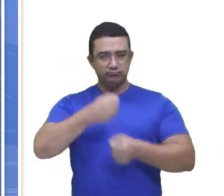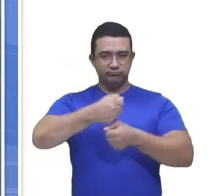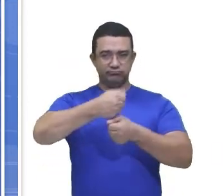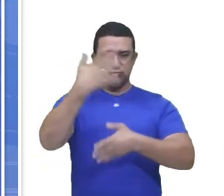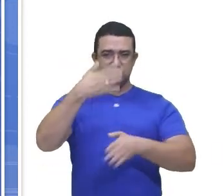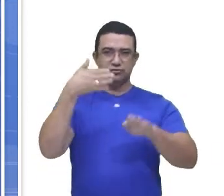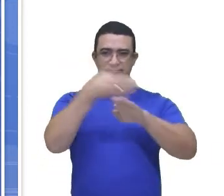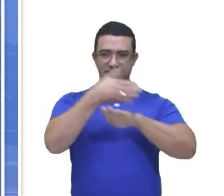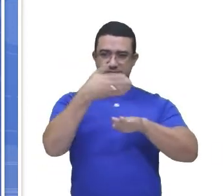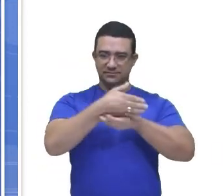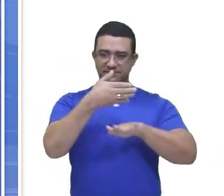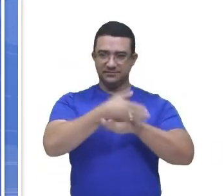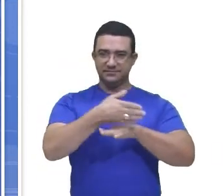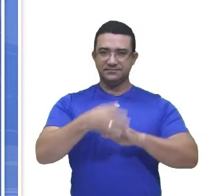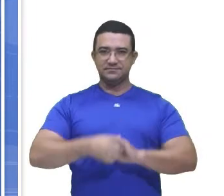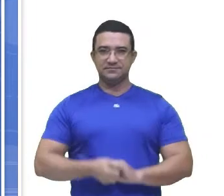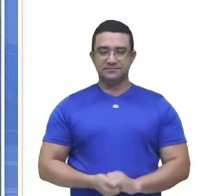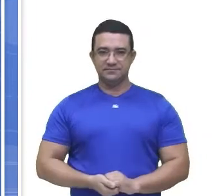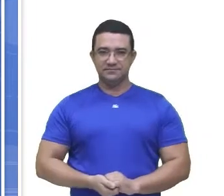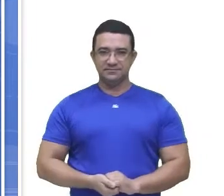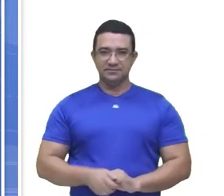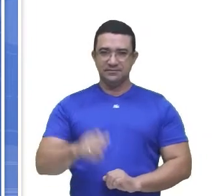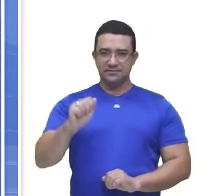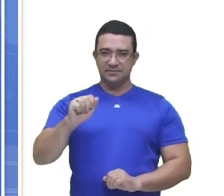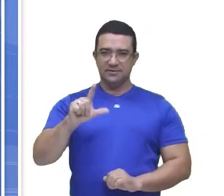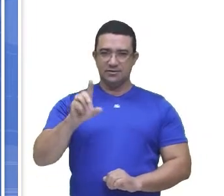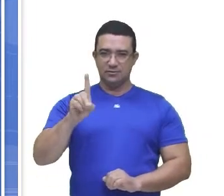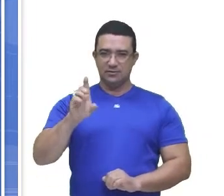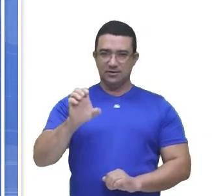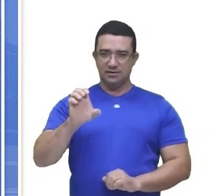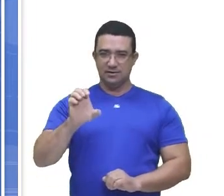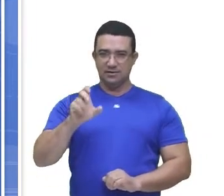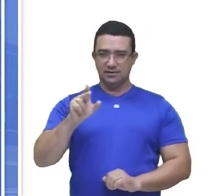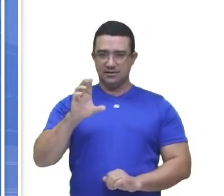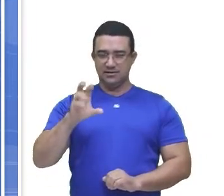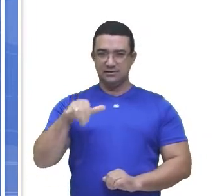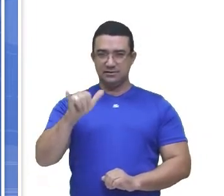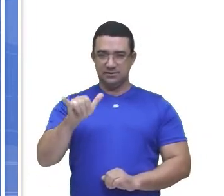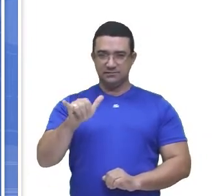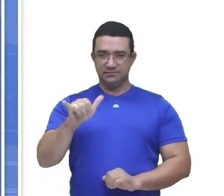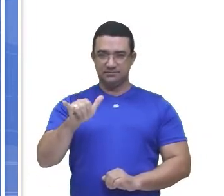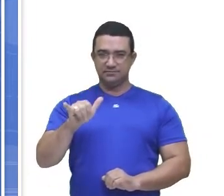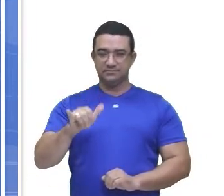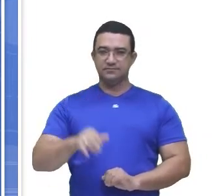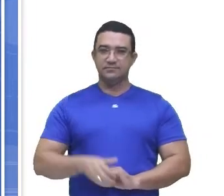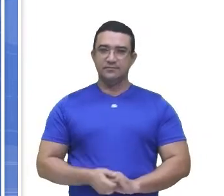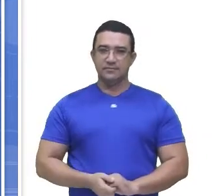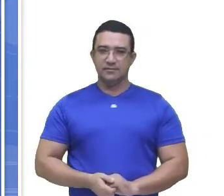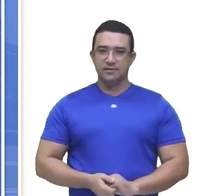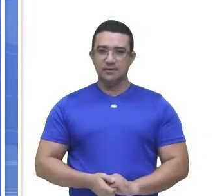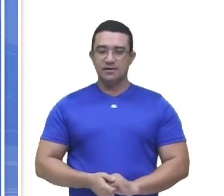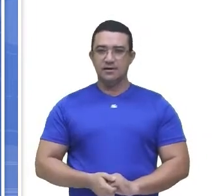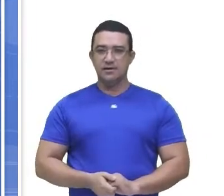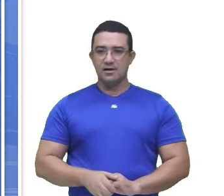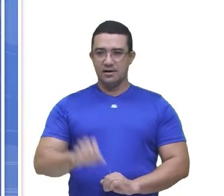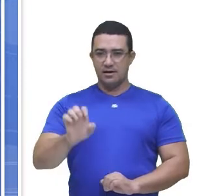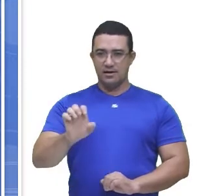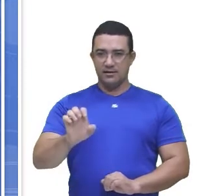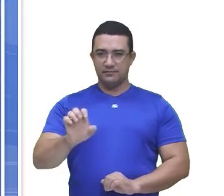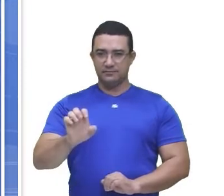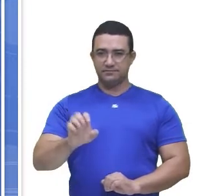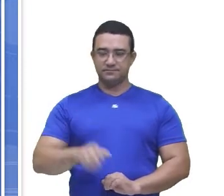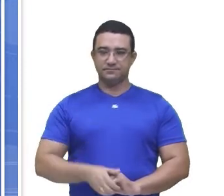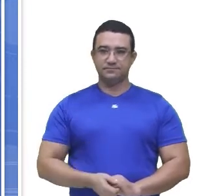Alguma participação aí? Sim. Aldeci, 7, Maria Isabel, ela respondeu a